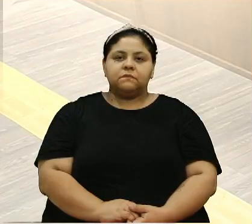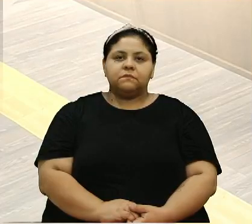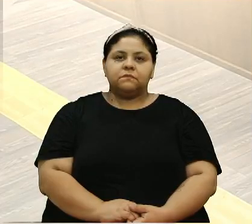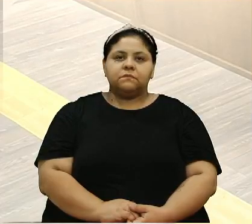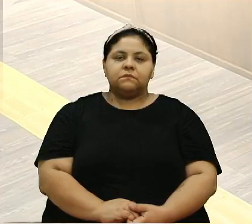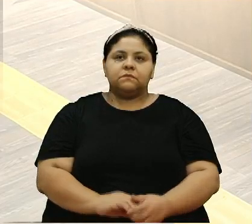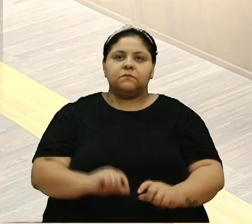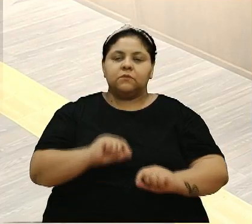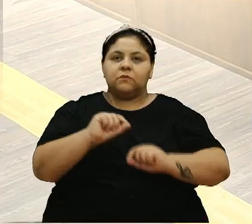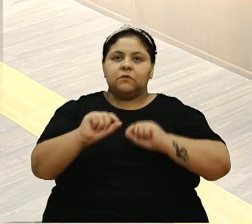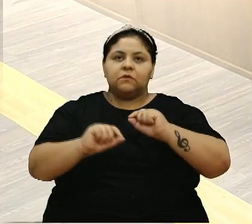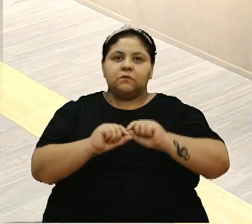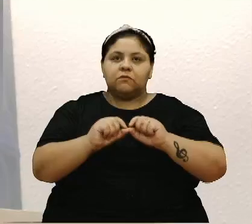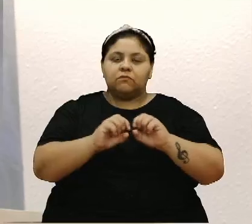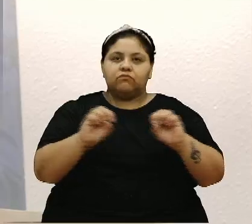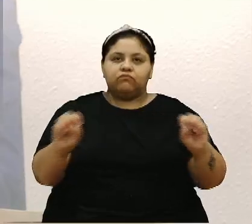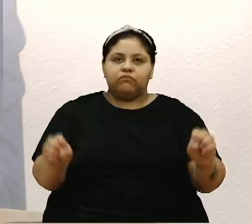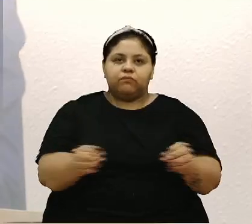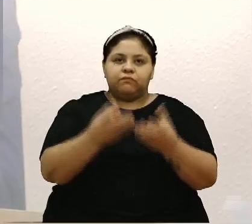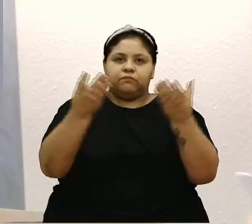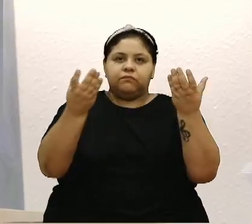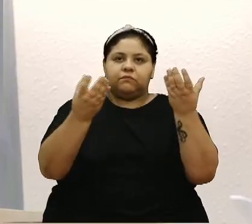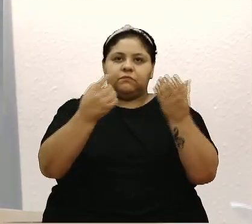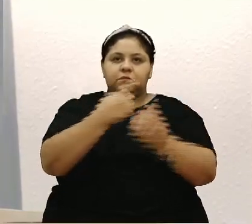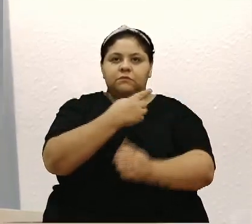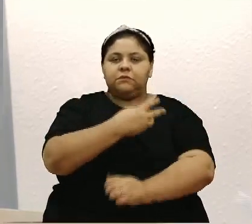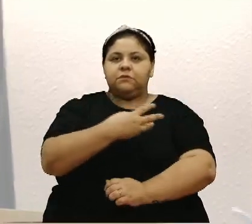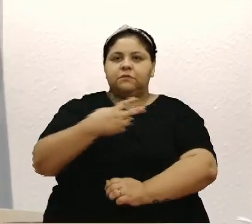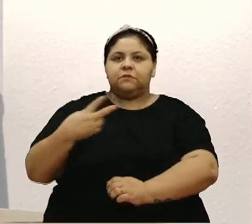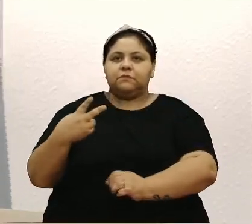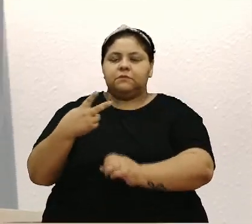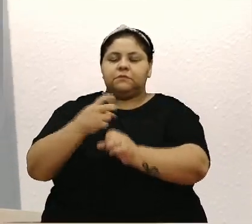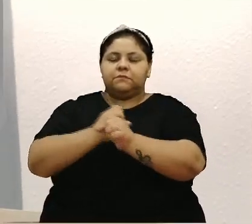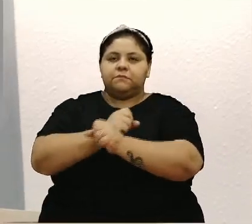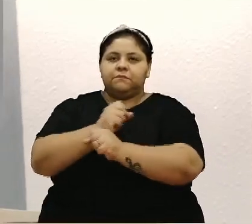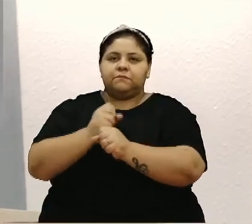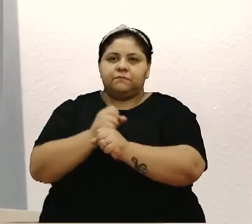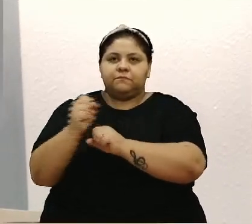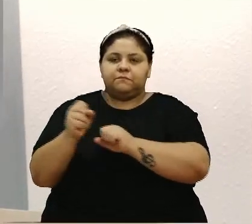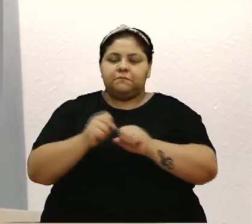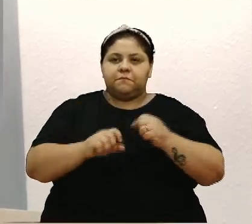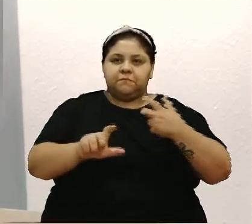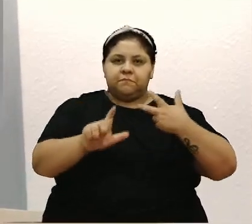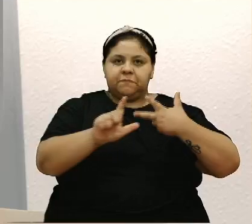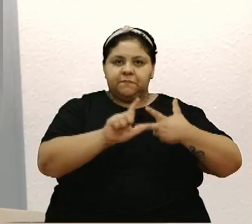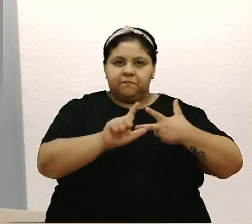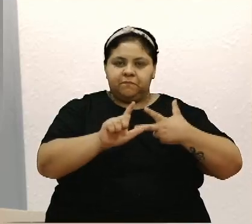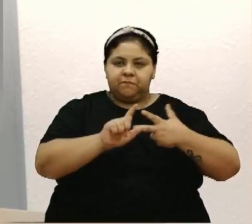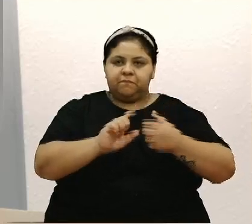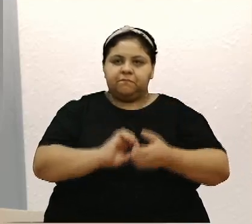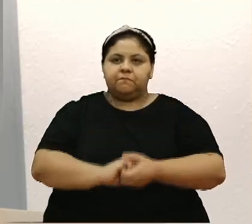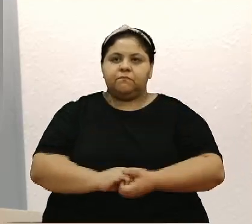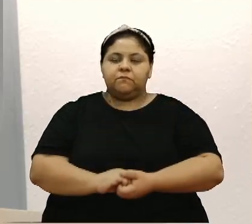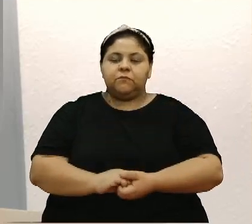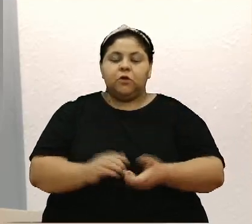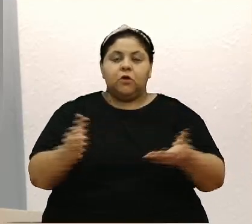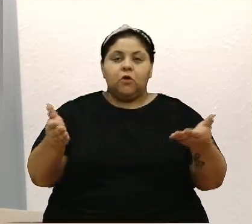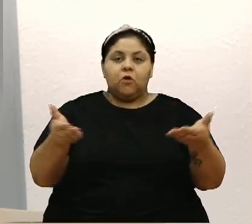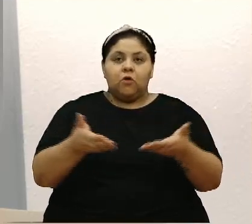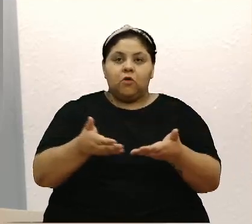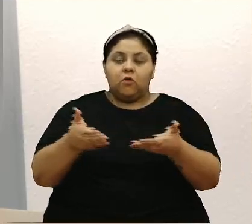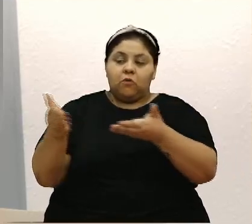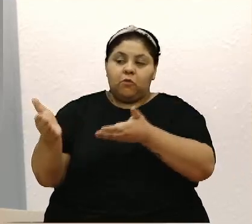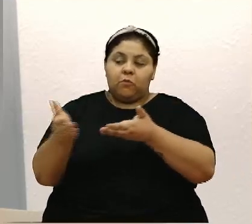Como parte das comemorações pelos 132 anos do Poder Legislativo, nós temos uma